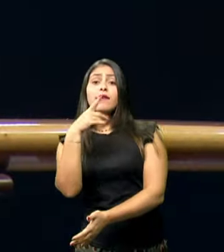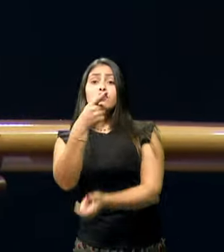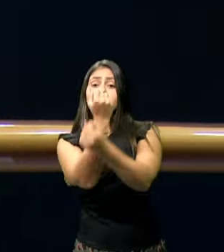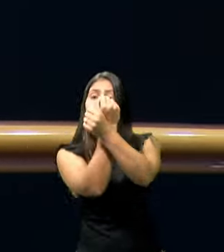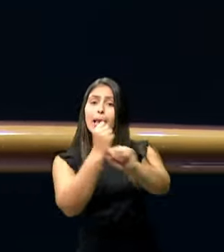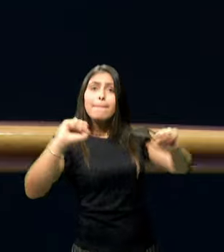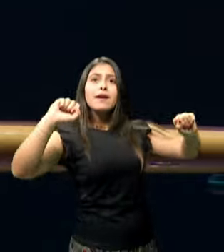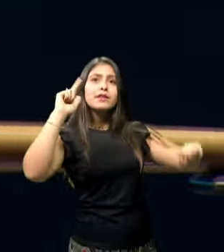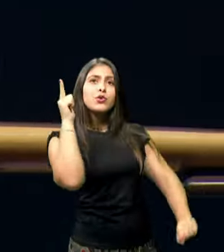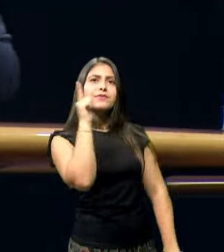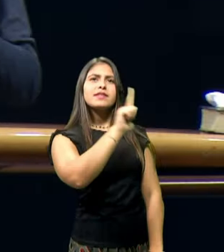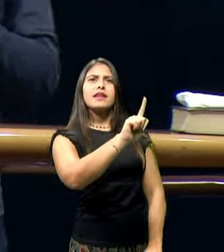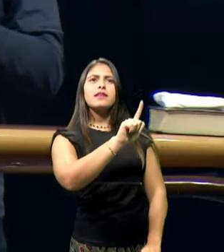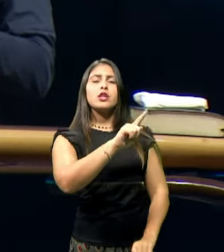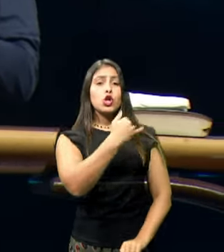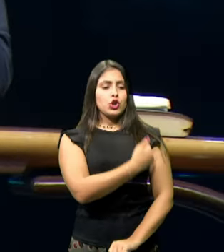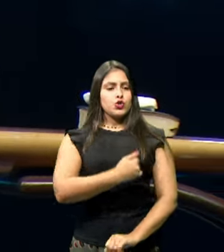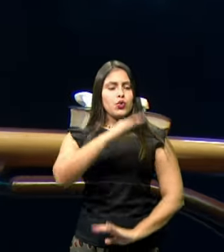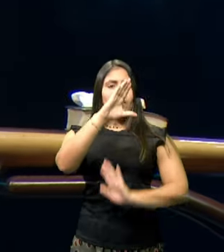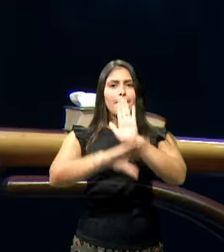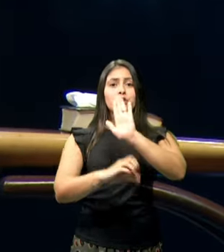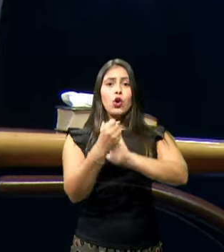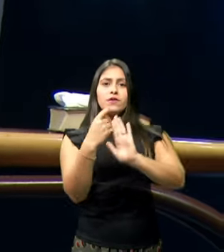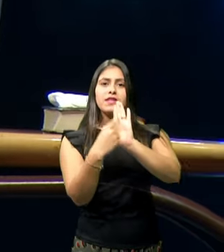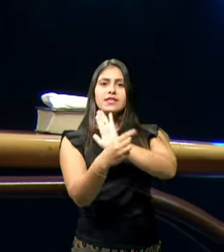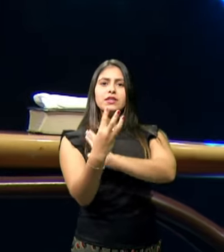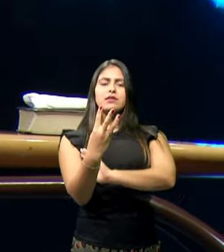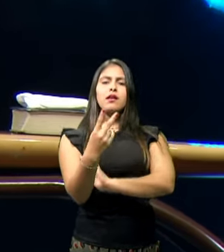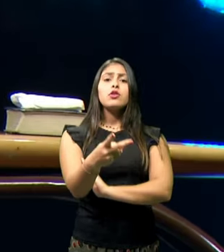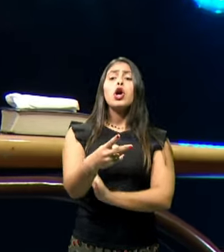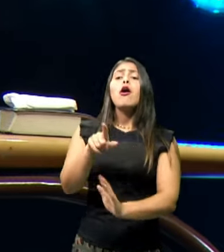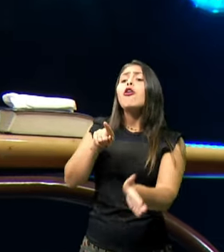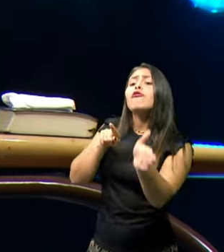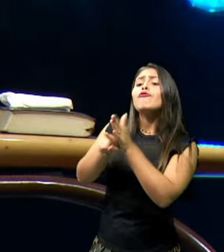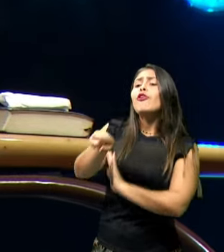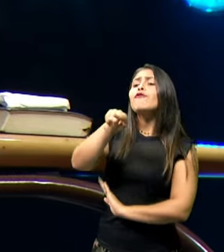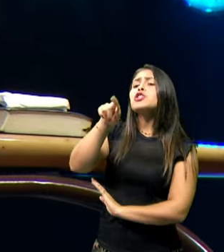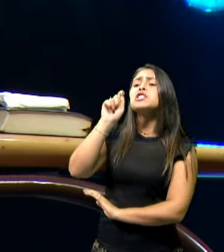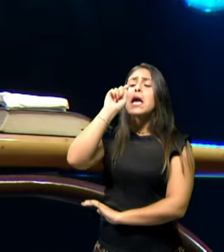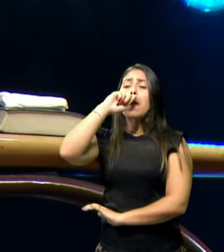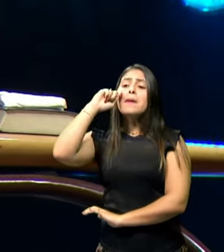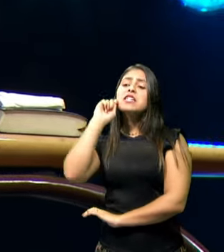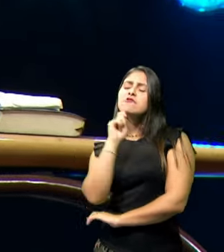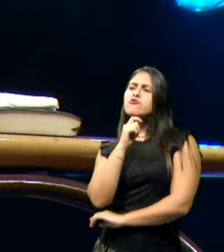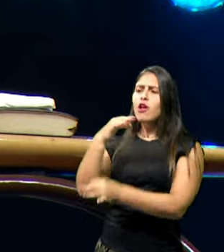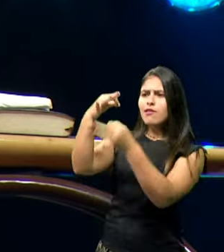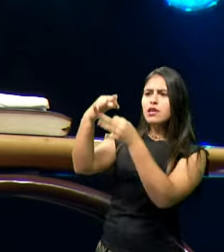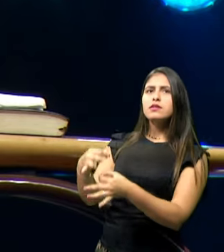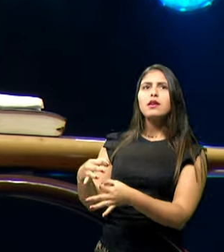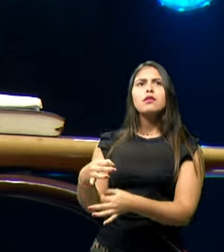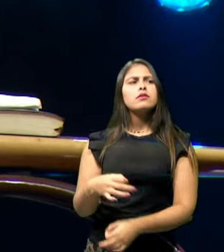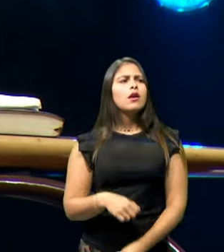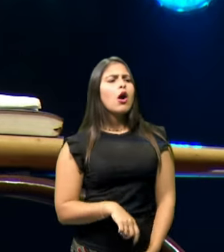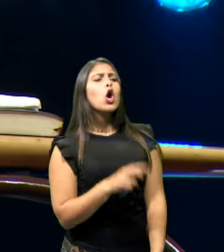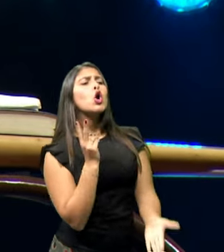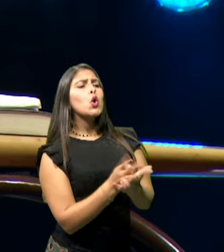vos libertará. João 8,32. Aí, Malafaia, está correto? Eu falei, continua,